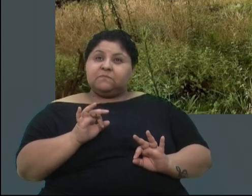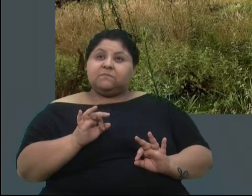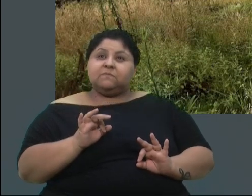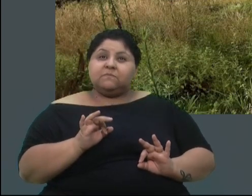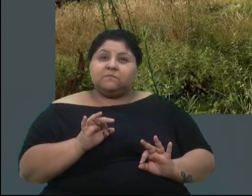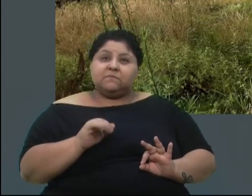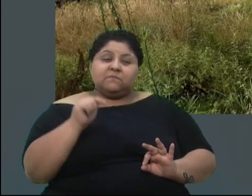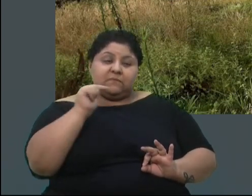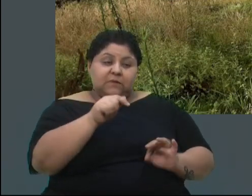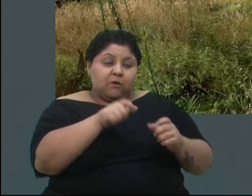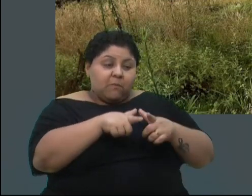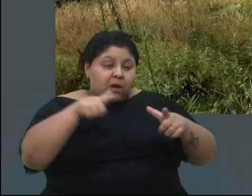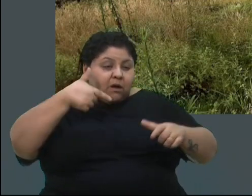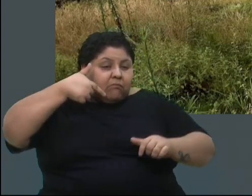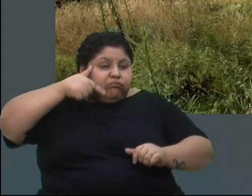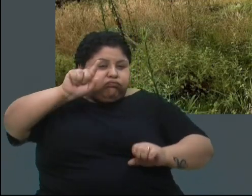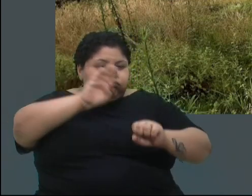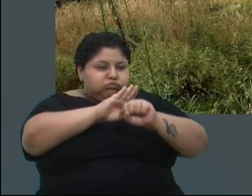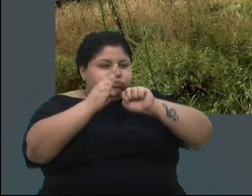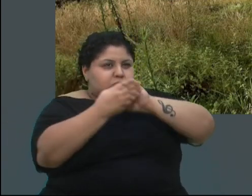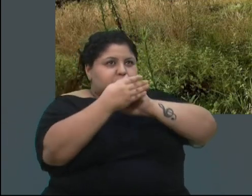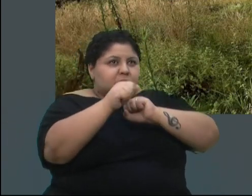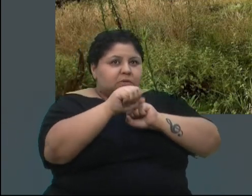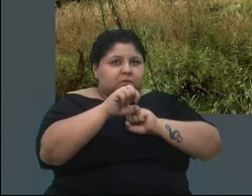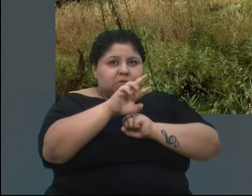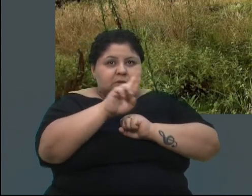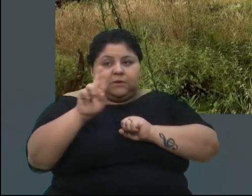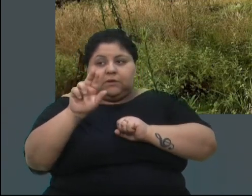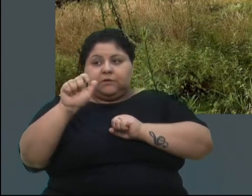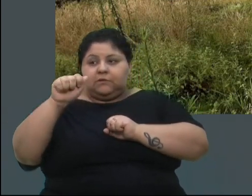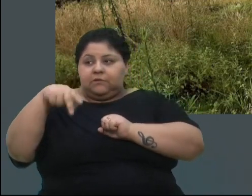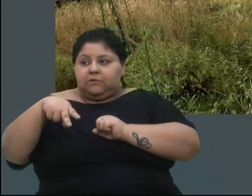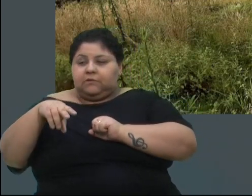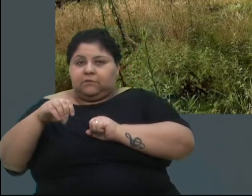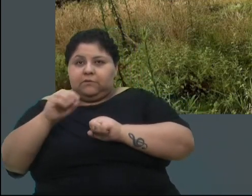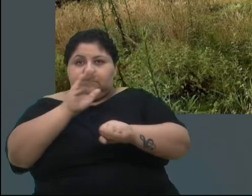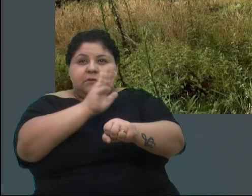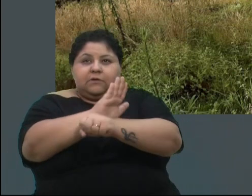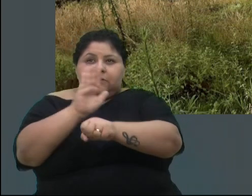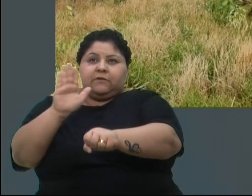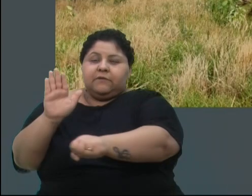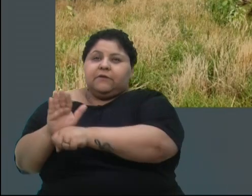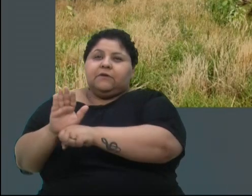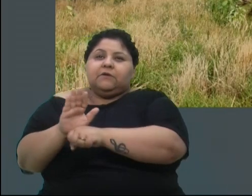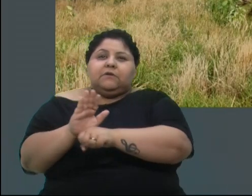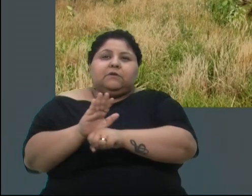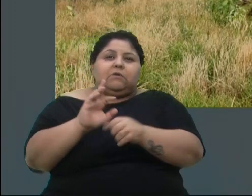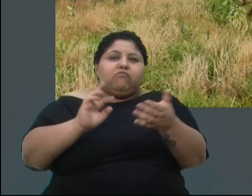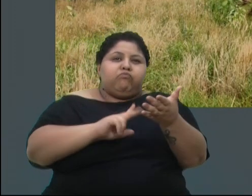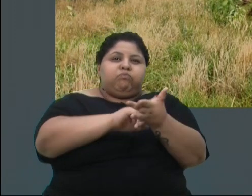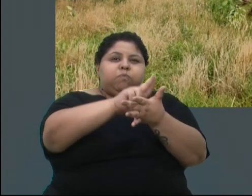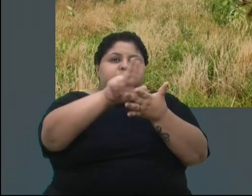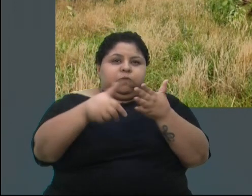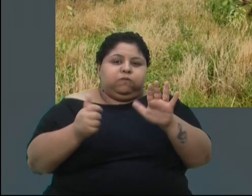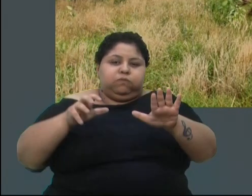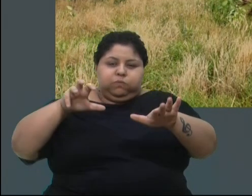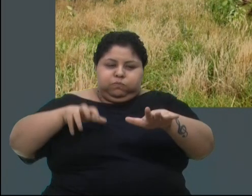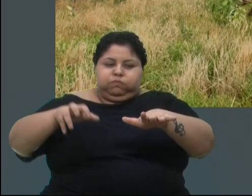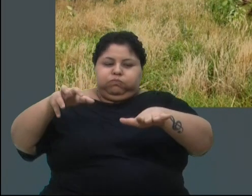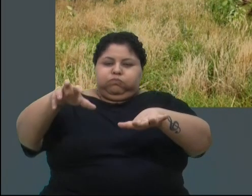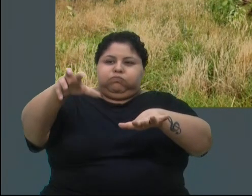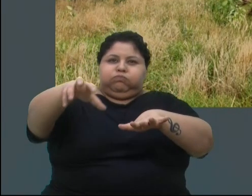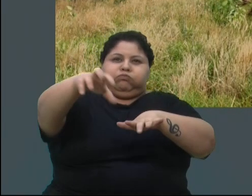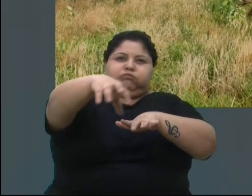É uma grande conquista para o bairro Serrano, que vai beneficiar Jardim Iracema, Santo Antônio, Jardim Eldorado, Capivari, Castelo,